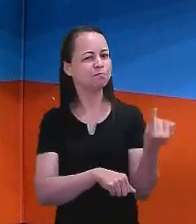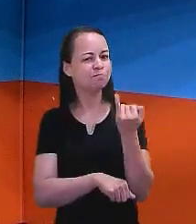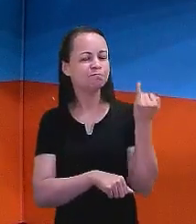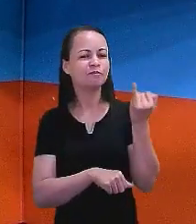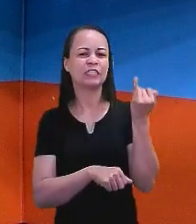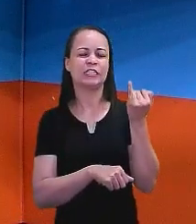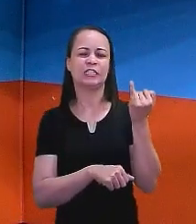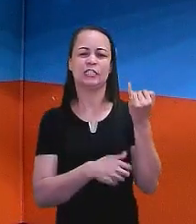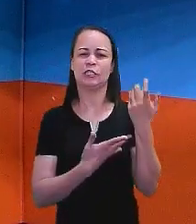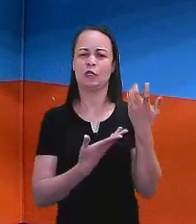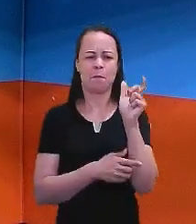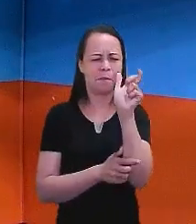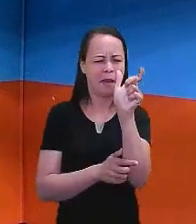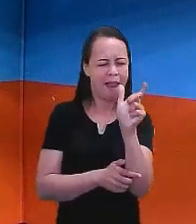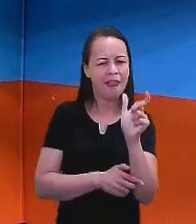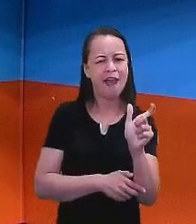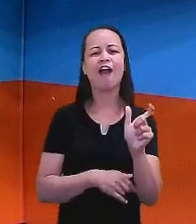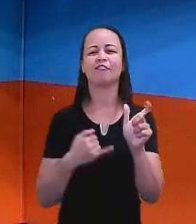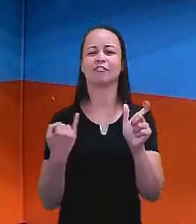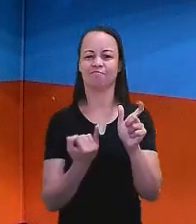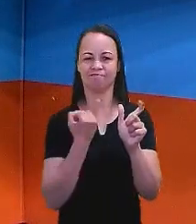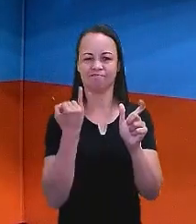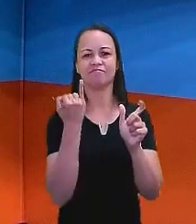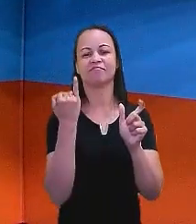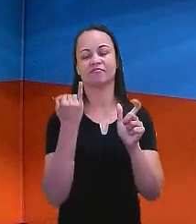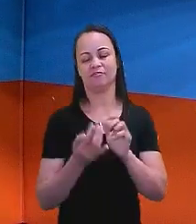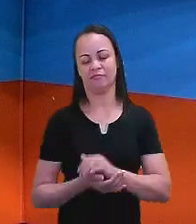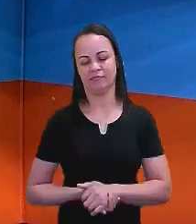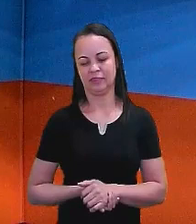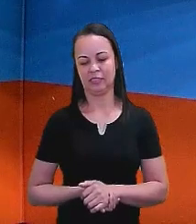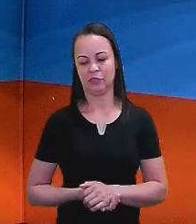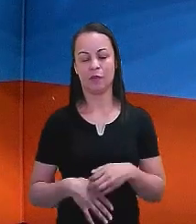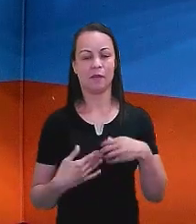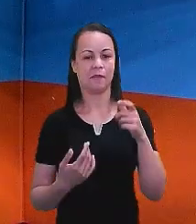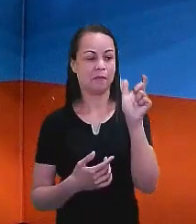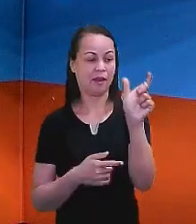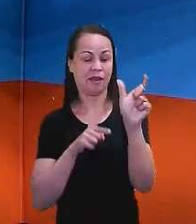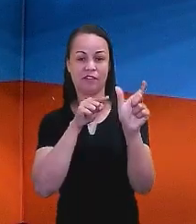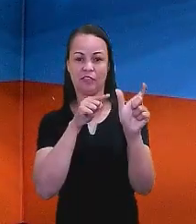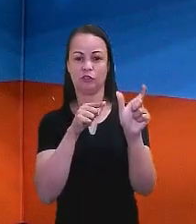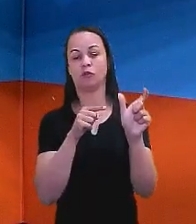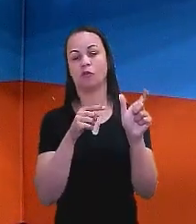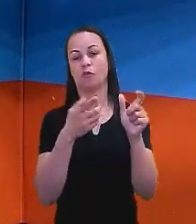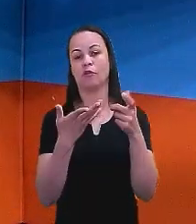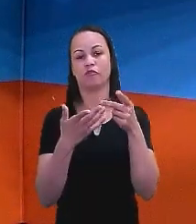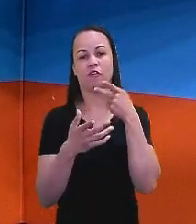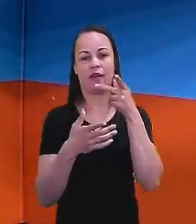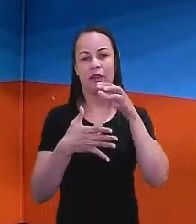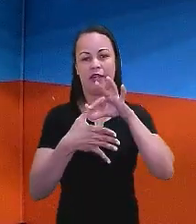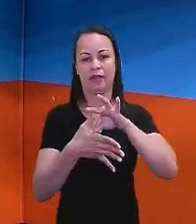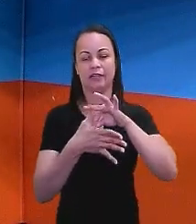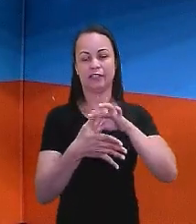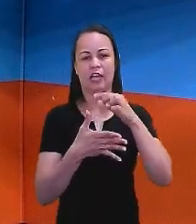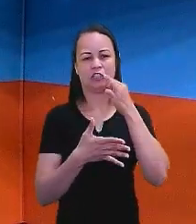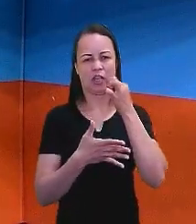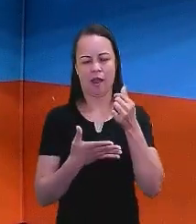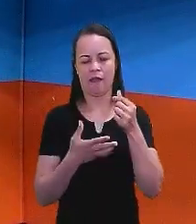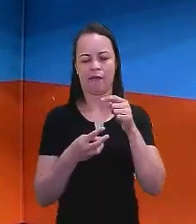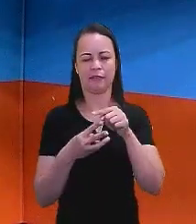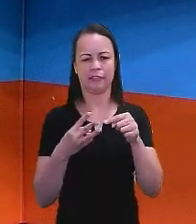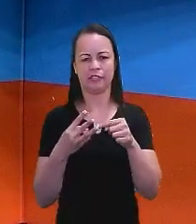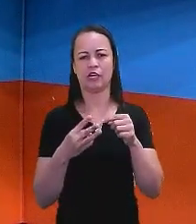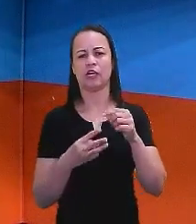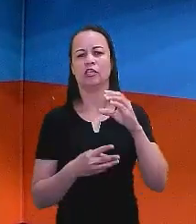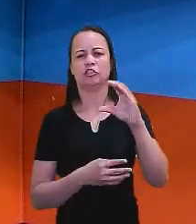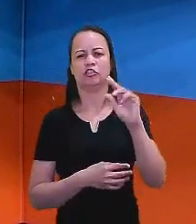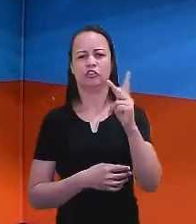em palavras. Veja só, numa palavra só, como eu falei, da charque, a gente tem carne seca, charque